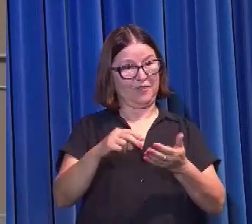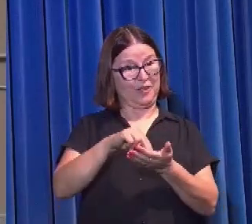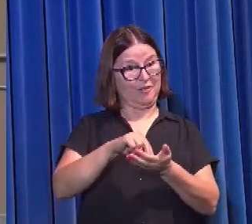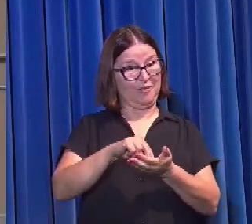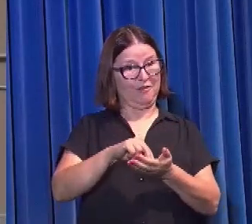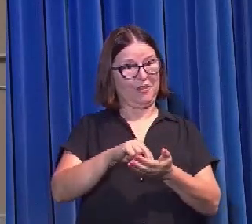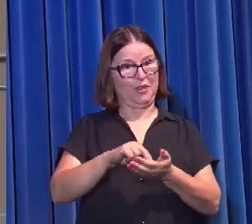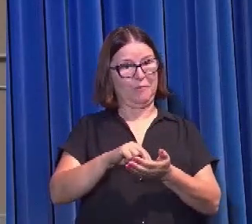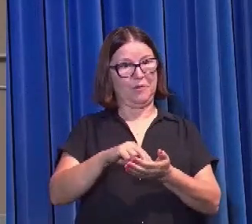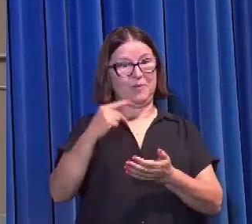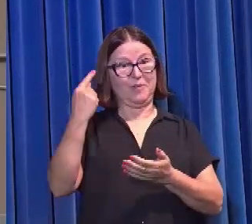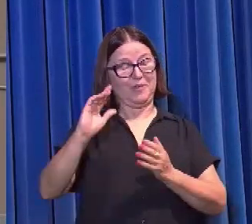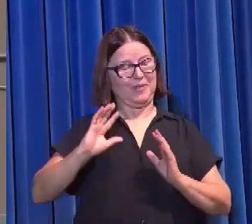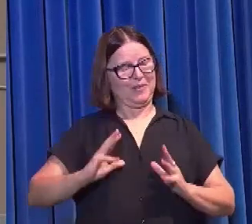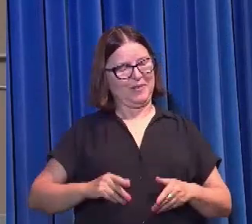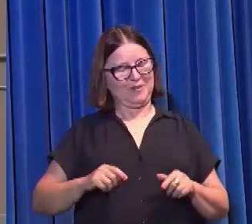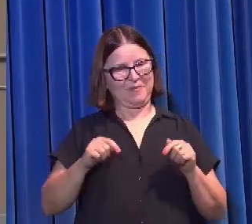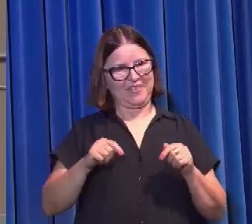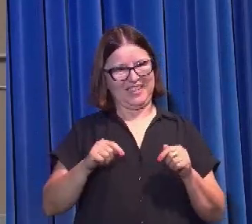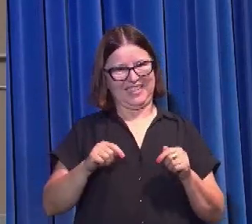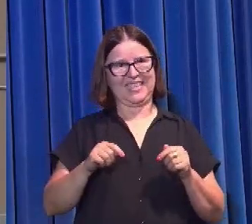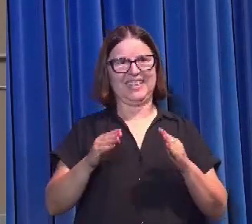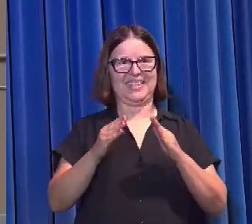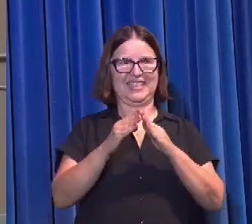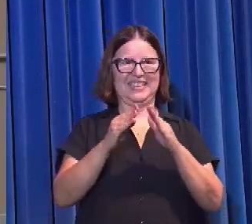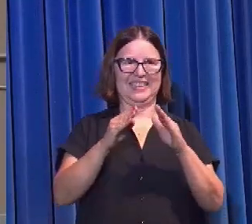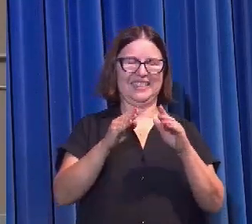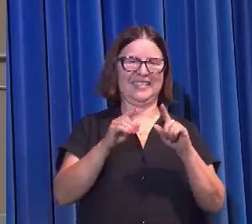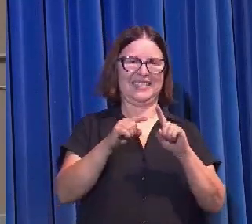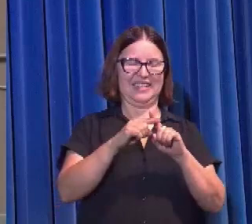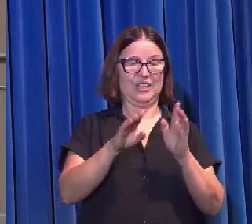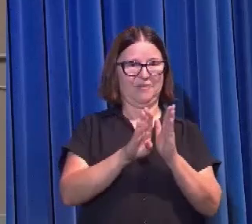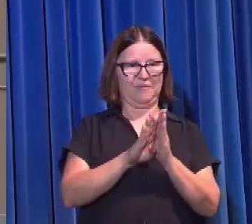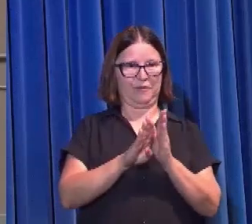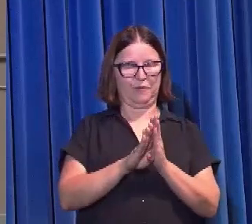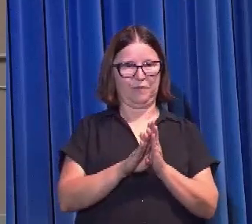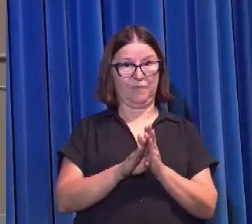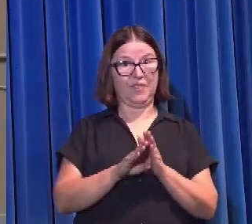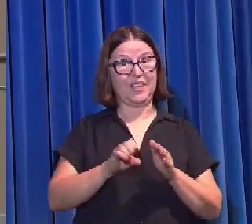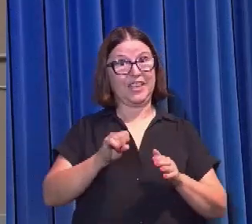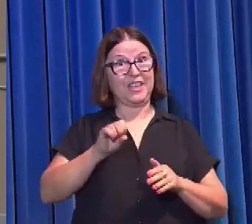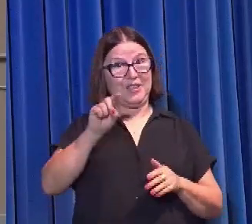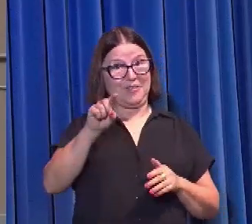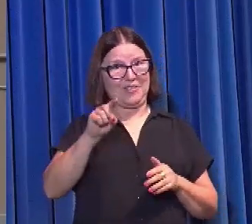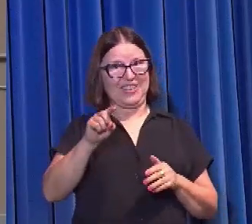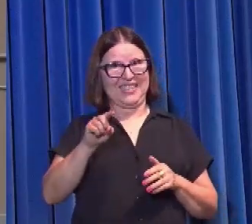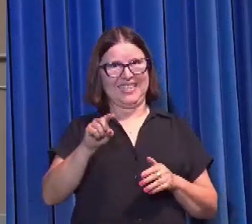corpo aqui na igreja, Primeira Igreja Batista de Londrina. E se você que está pela internet nos assistindo,